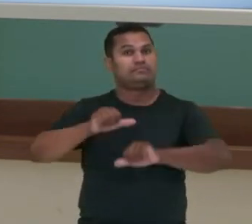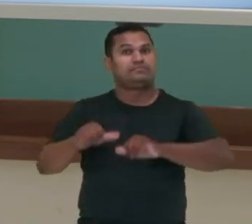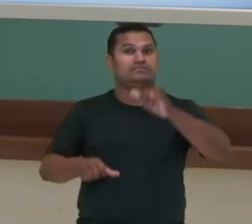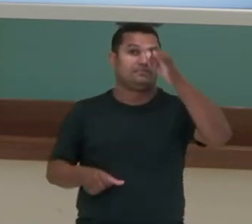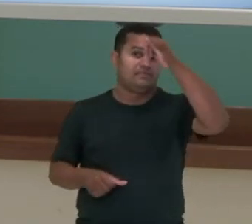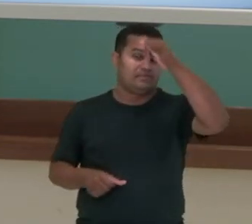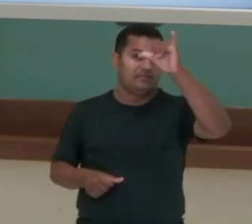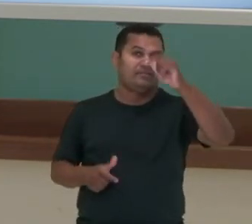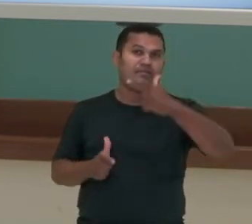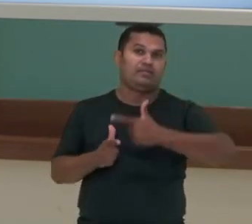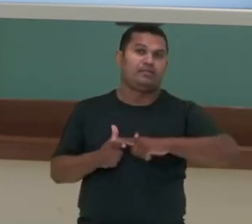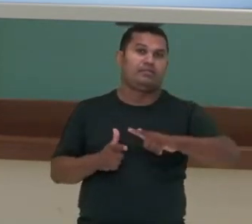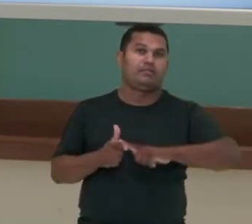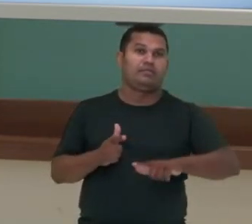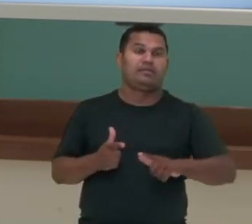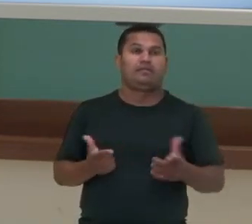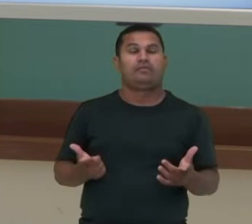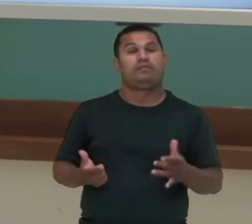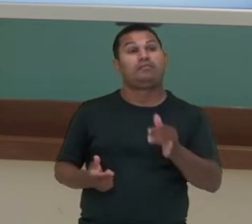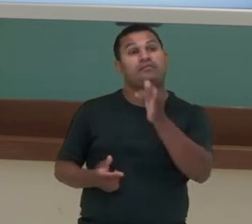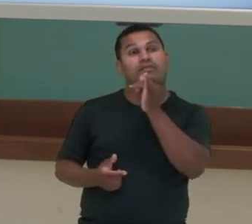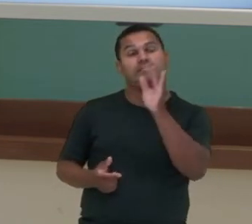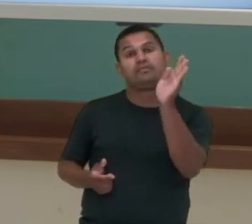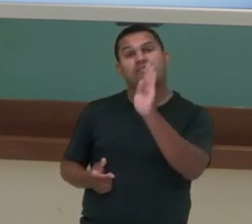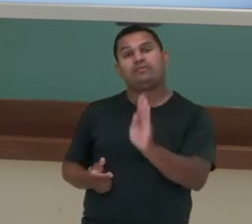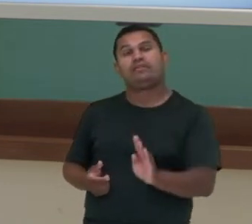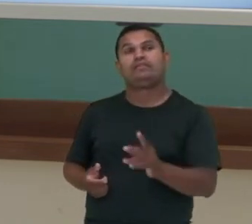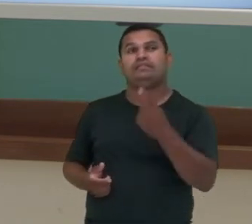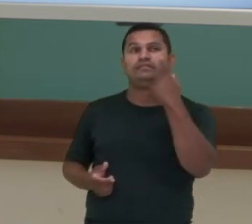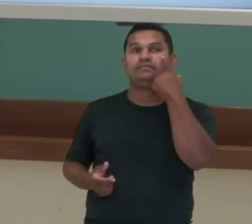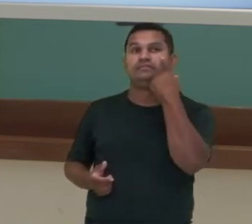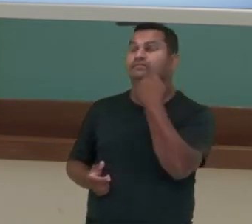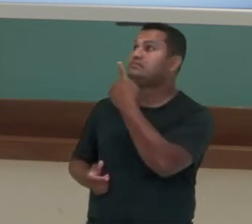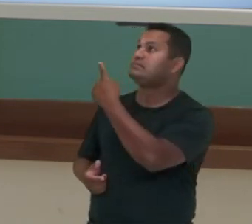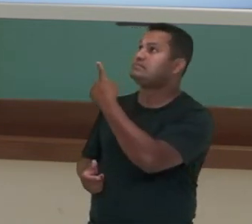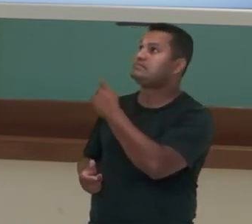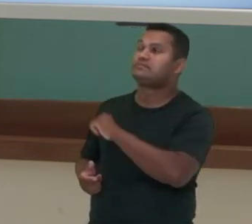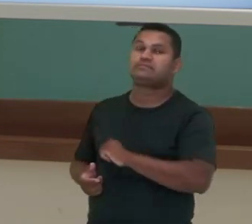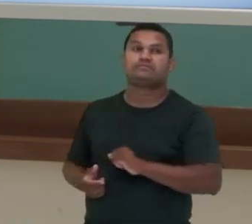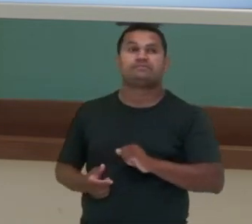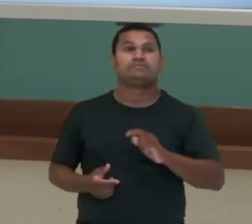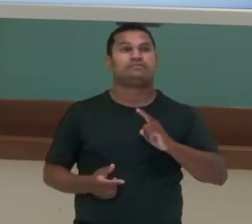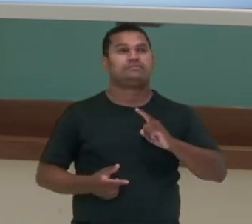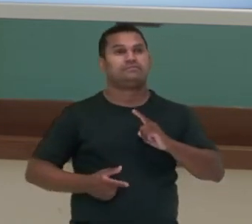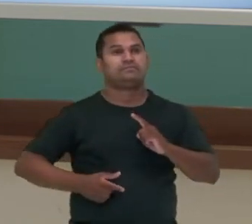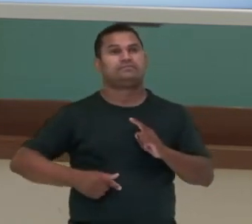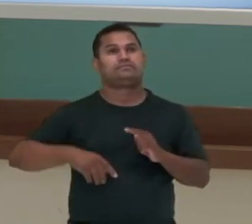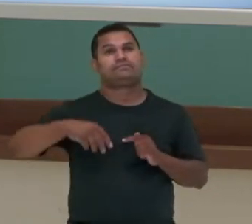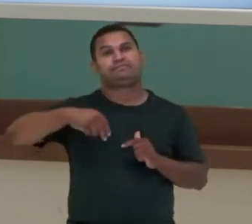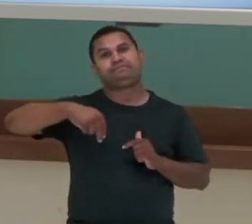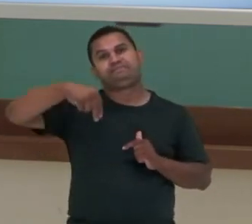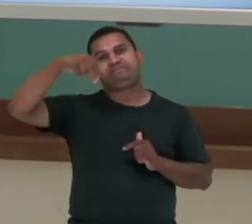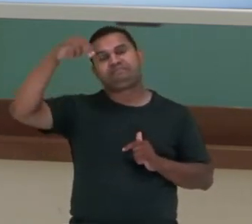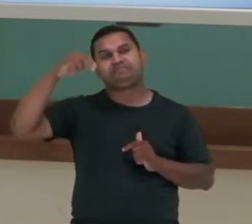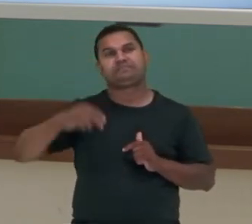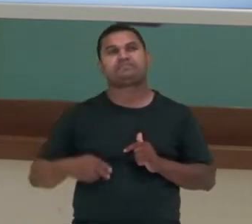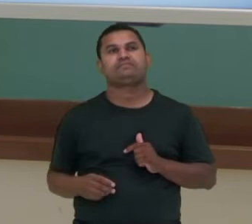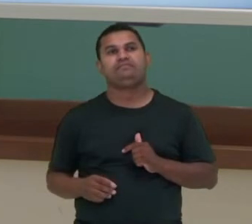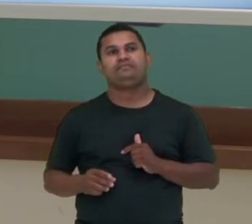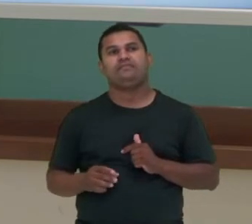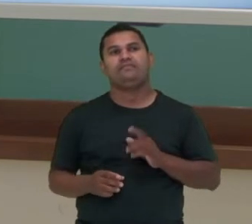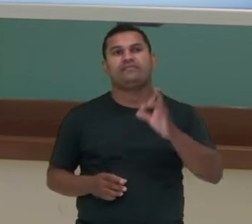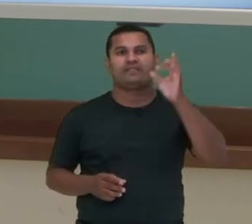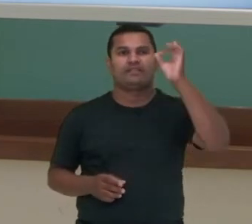planeta, e no caso aqui do Brasil. Então nós temos a localização, né? Por exemplo, as reservas aqui da biosfera